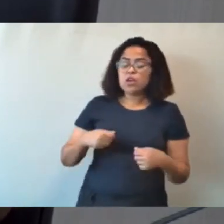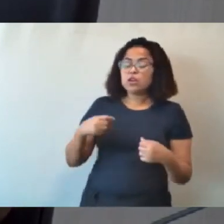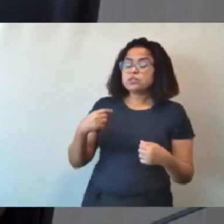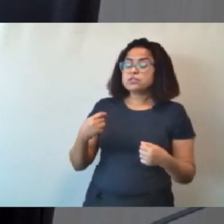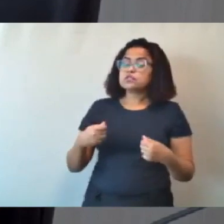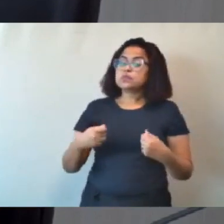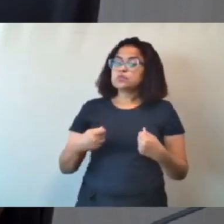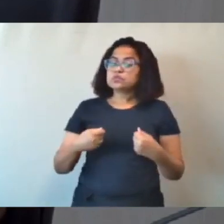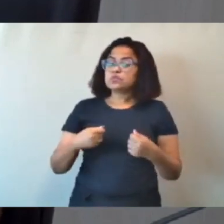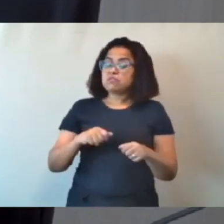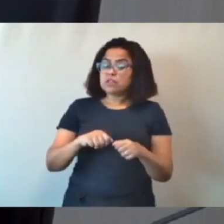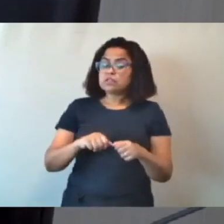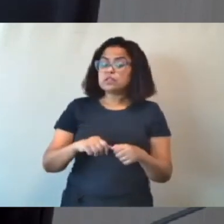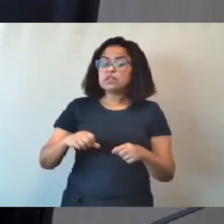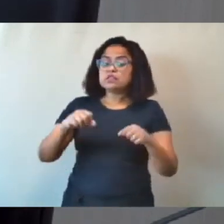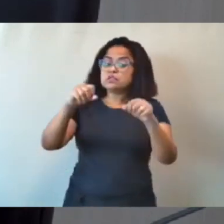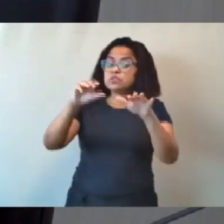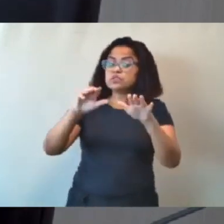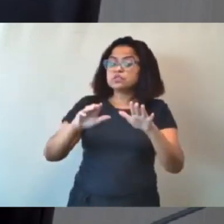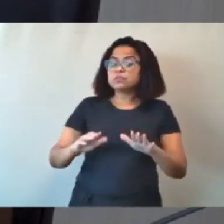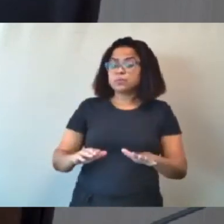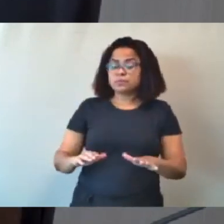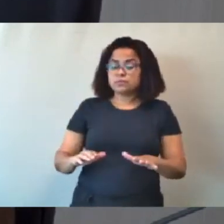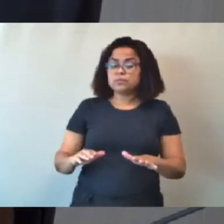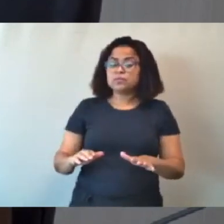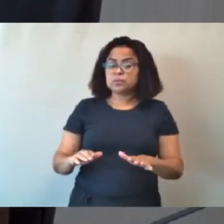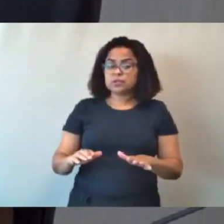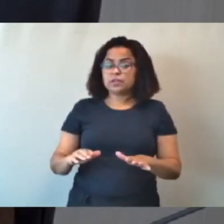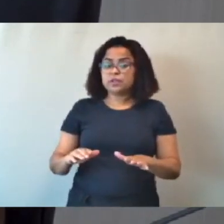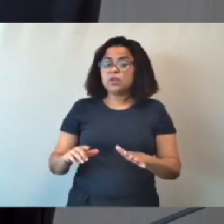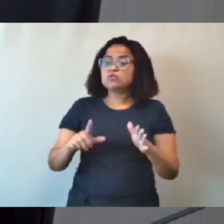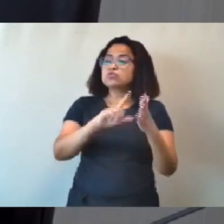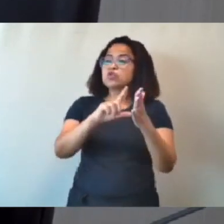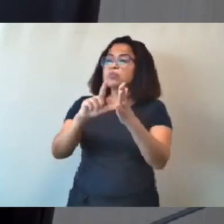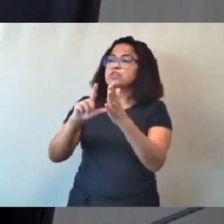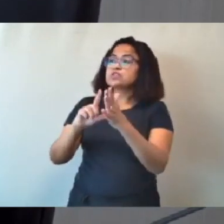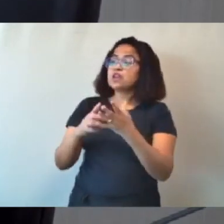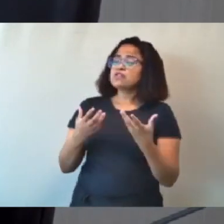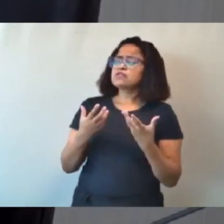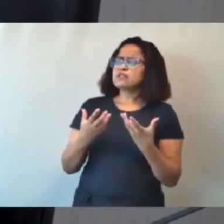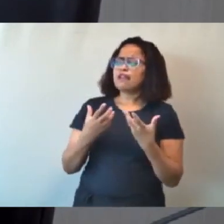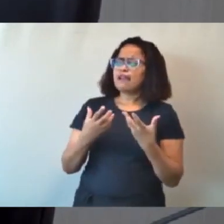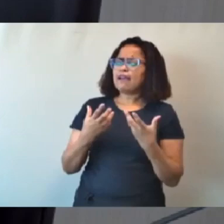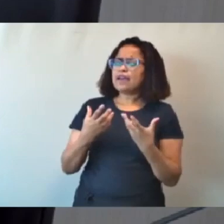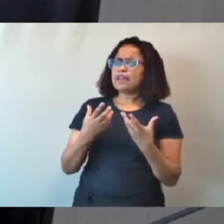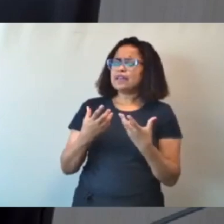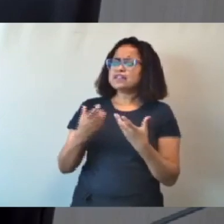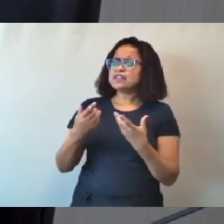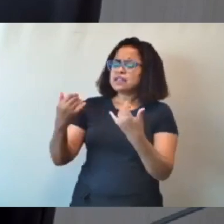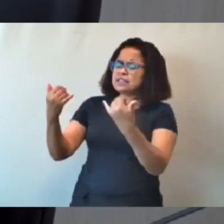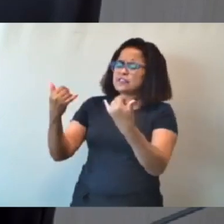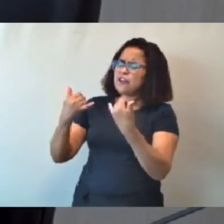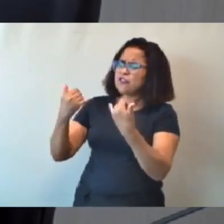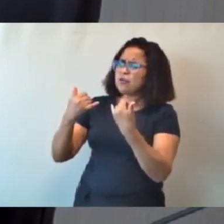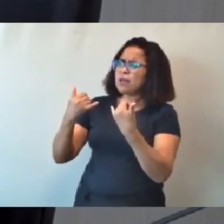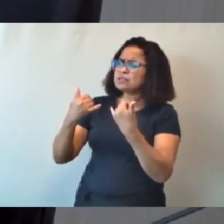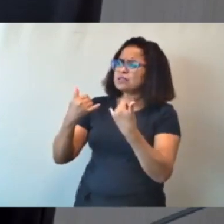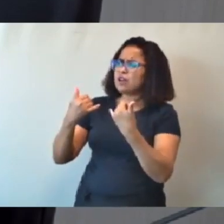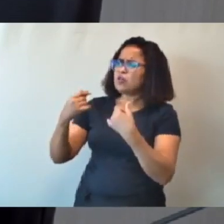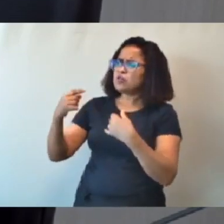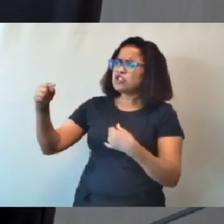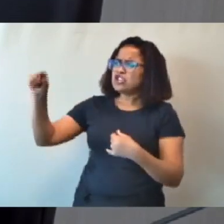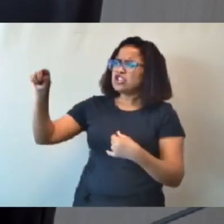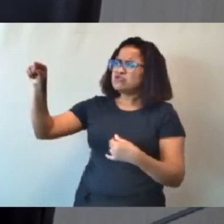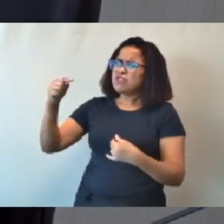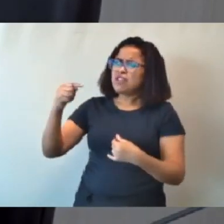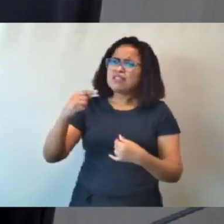alguns comerciantes, que eles querem ouvir por parte do representante do poder público, né, de que realmente eles vão ter esse sossego, essa tranquilidade